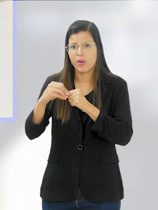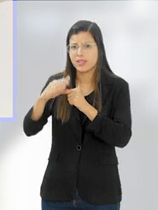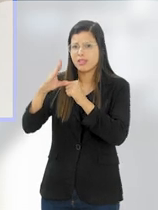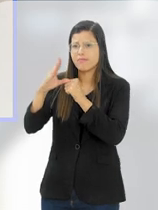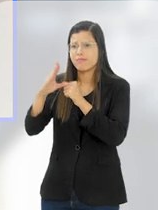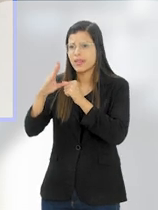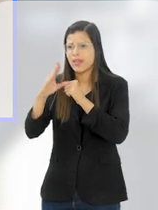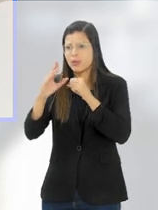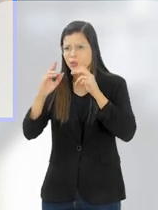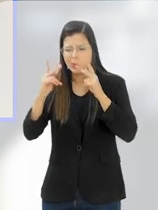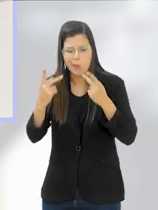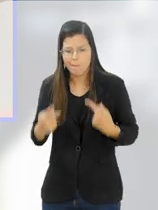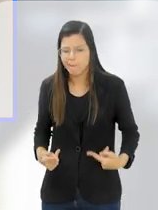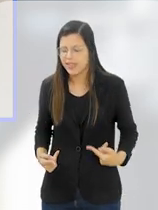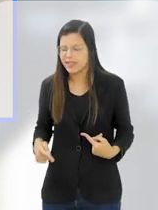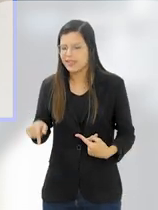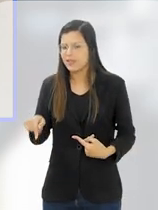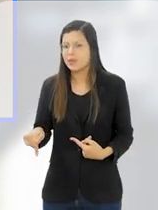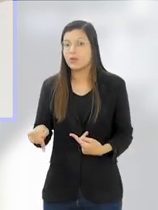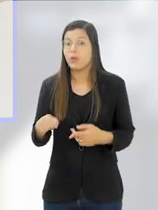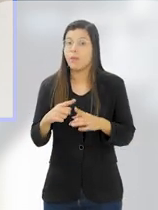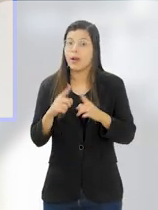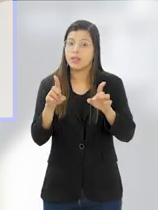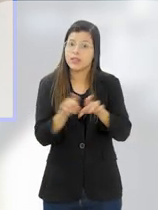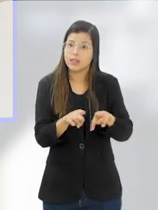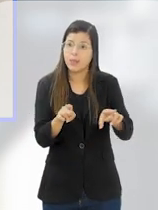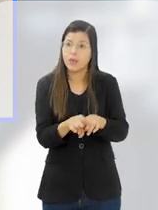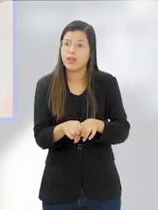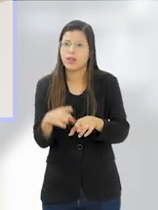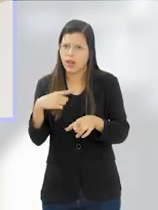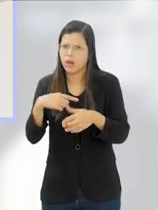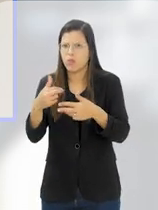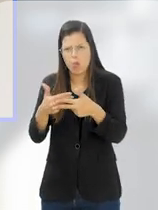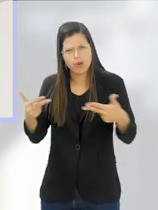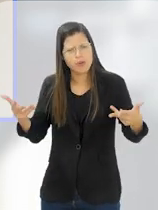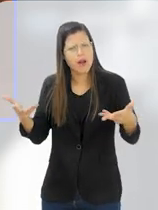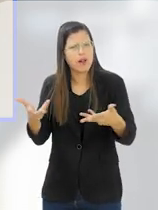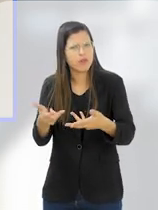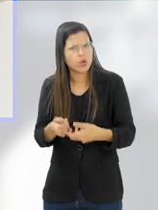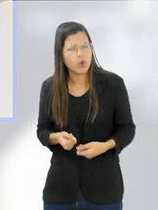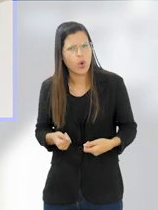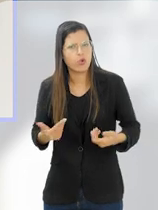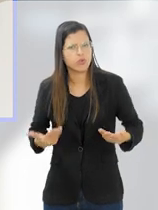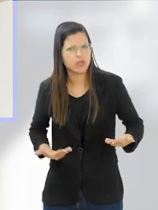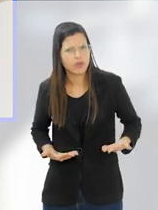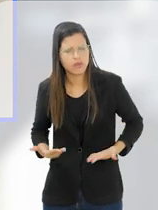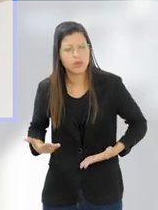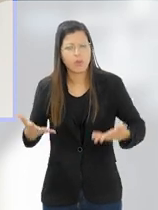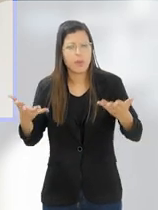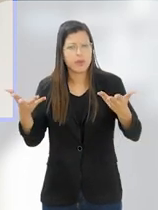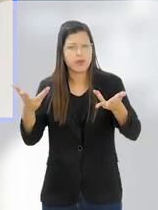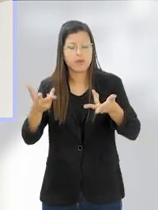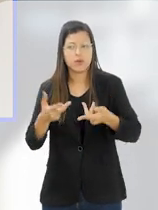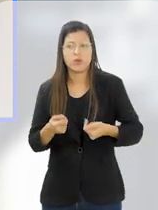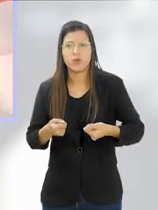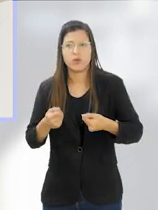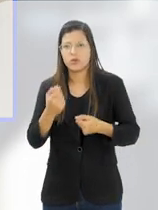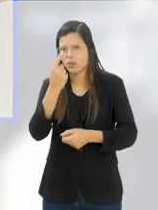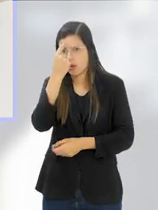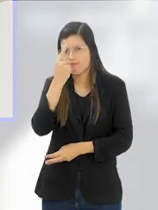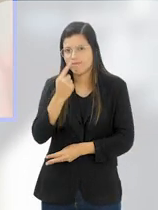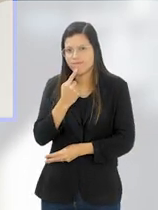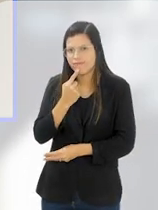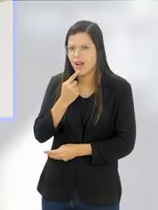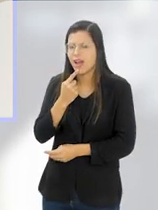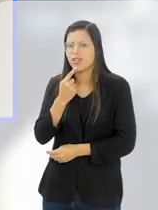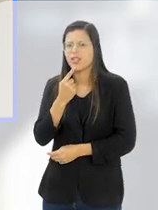conhecimento humano, está ali disponível. Mas, por outro lado, coisas maravilhosas, serviços maravilhosos, né?